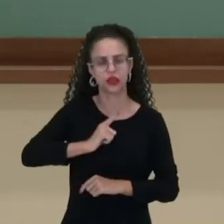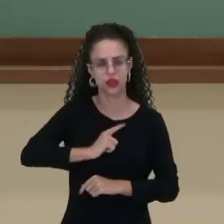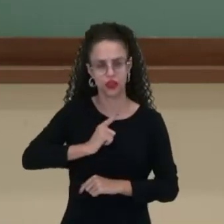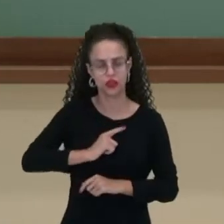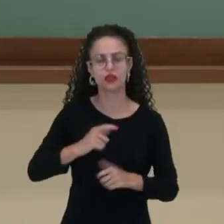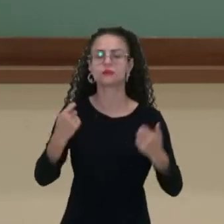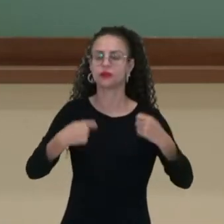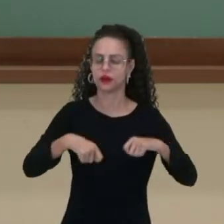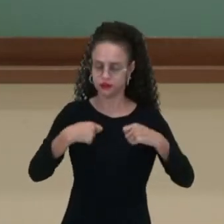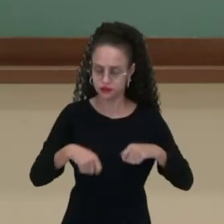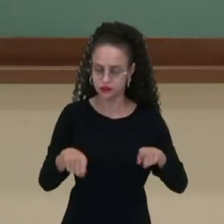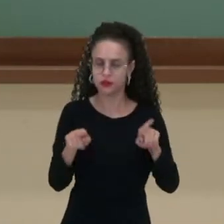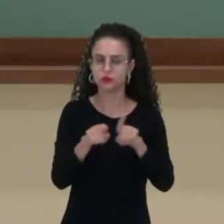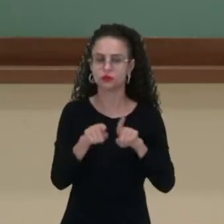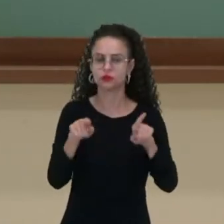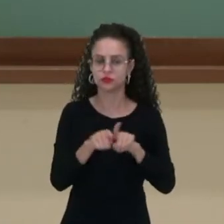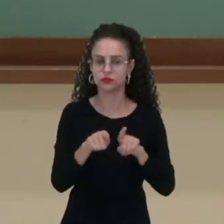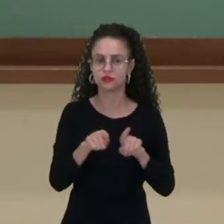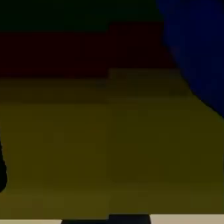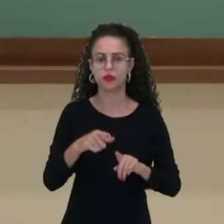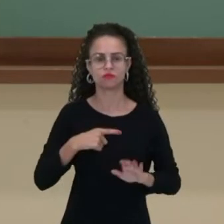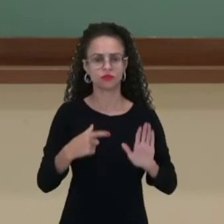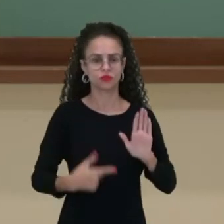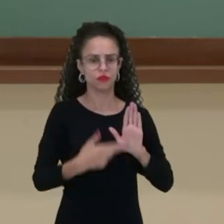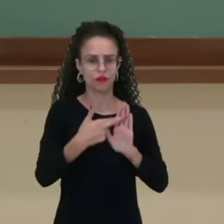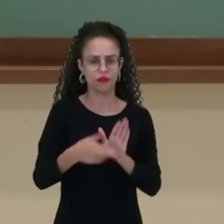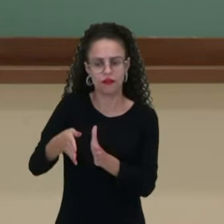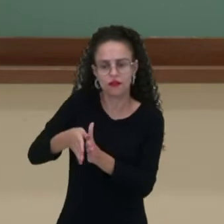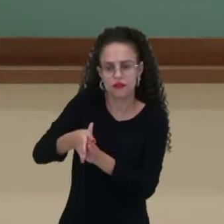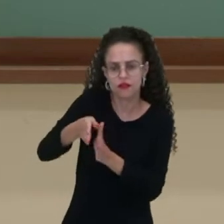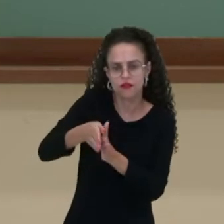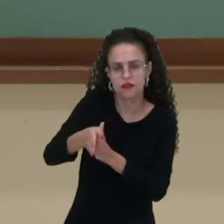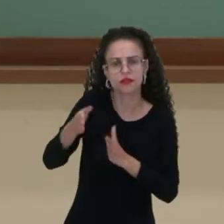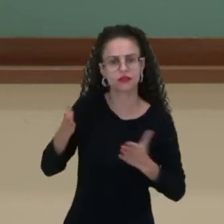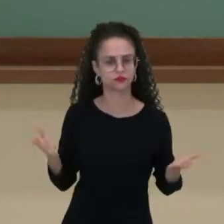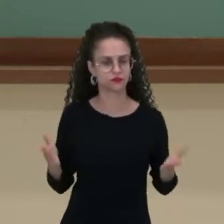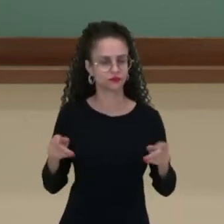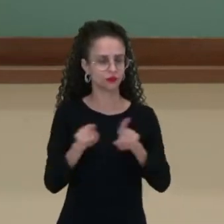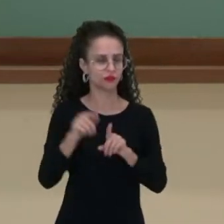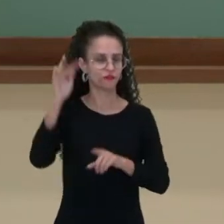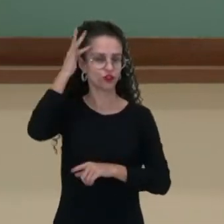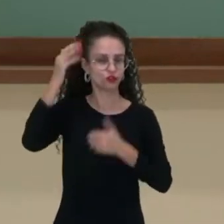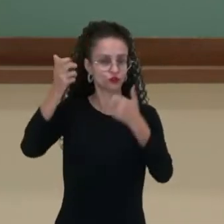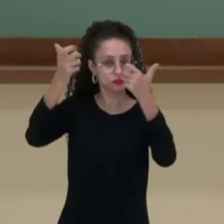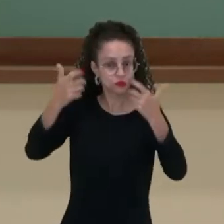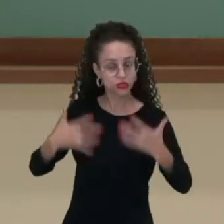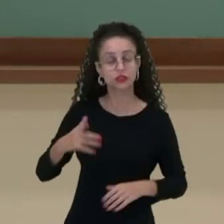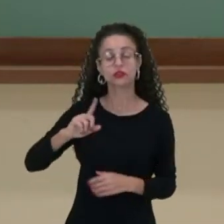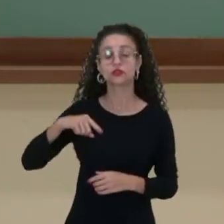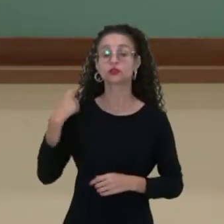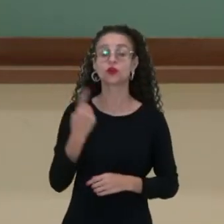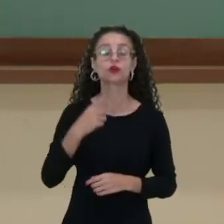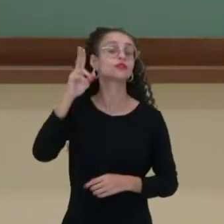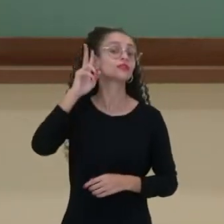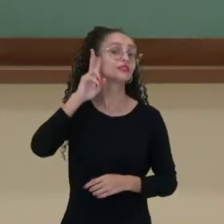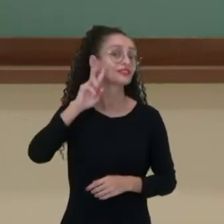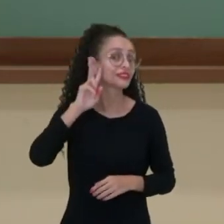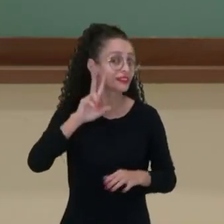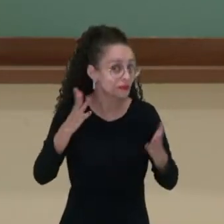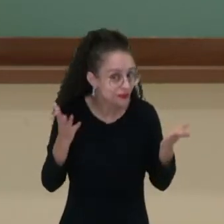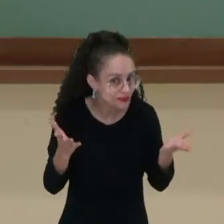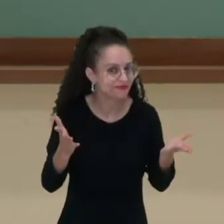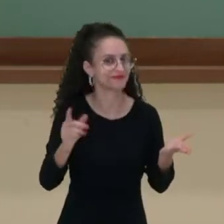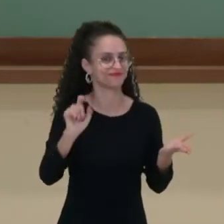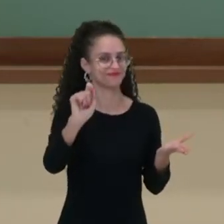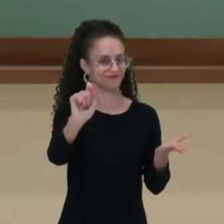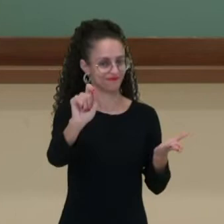Precisamos também das medidas disciplinares. Até, como diriam os pensadores, para que nós possamos lembrar que